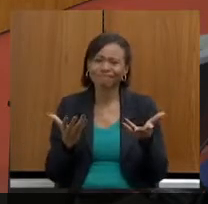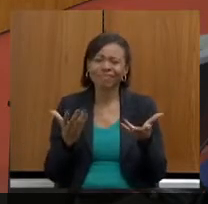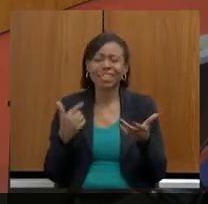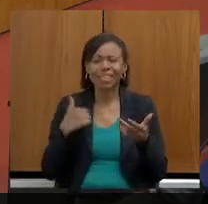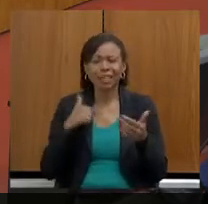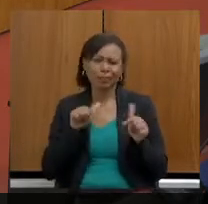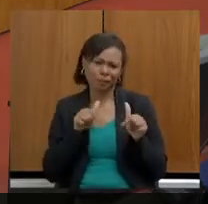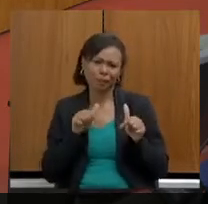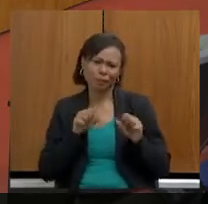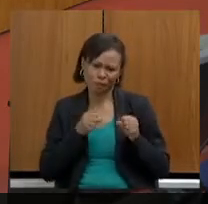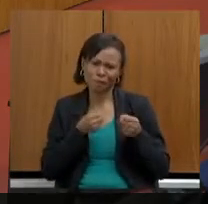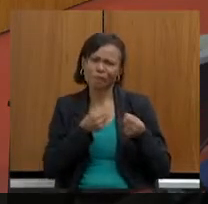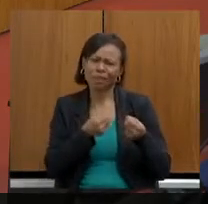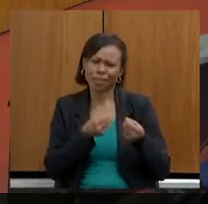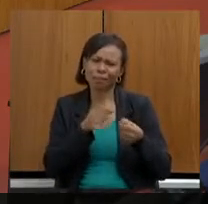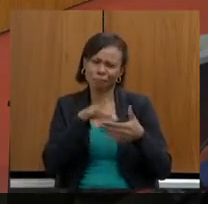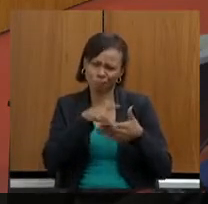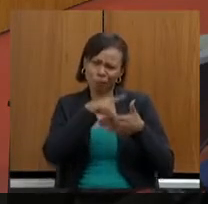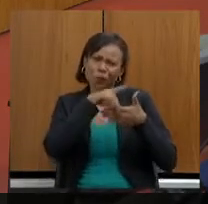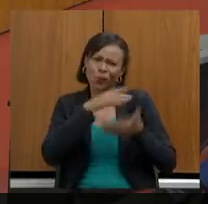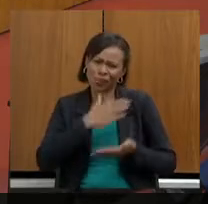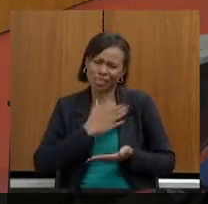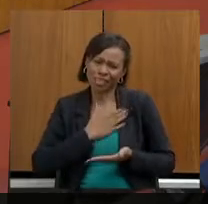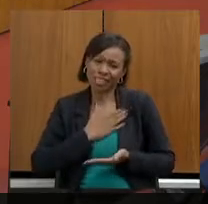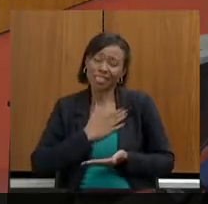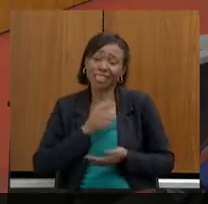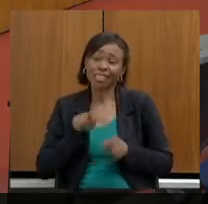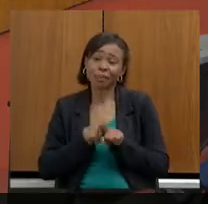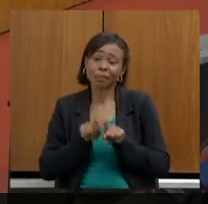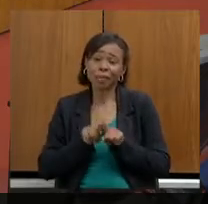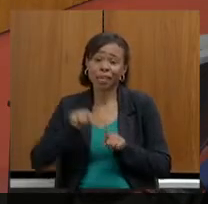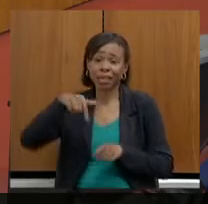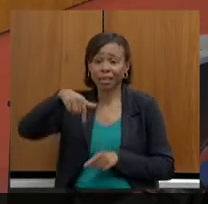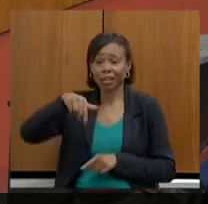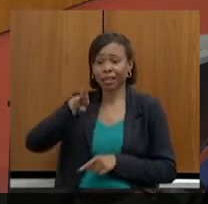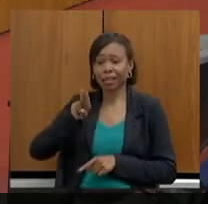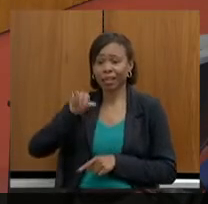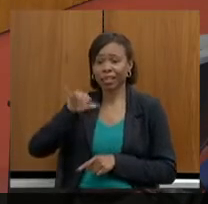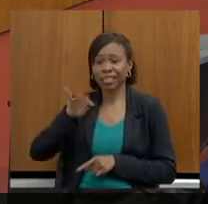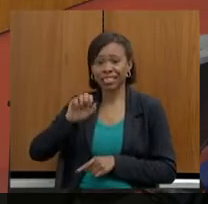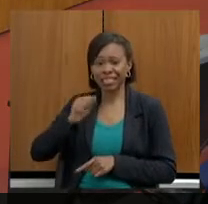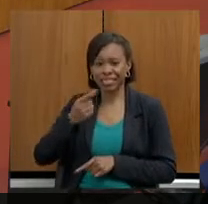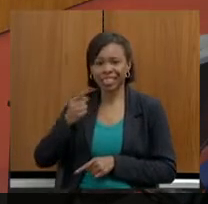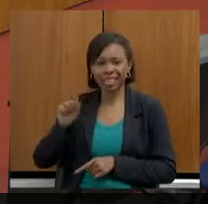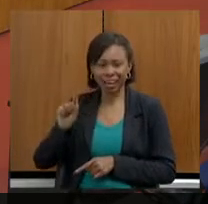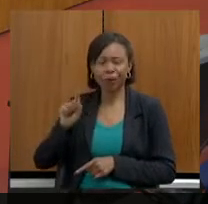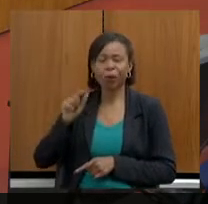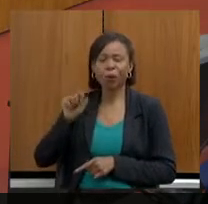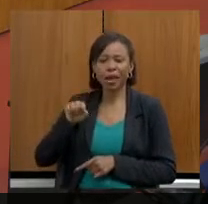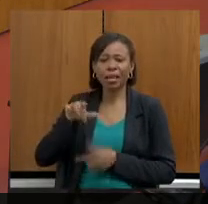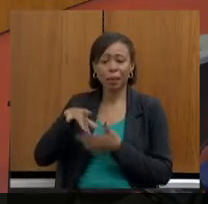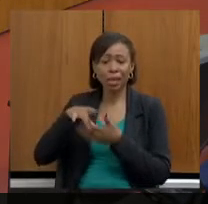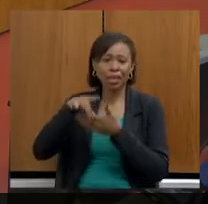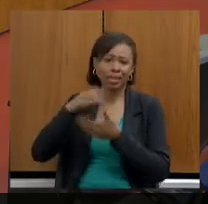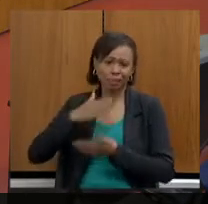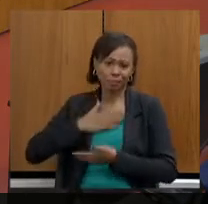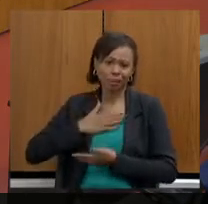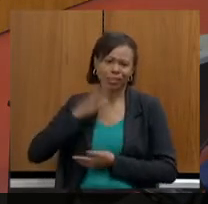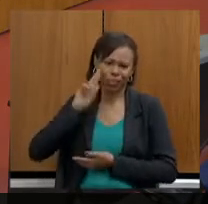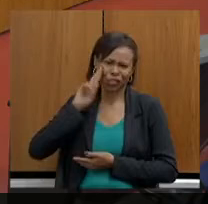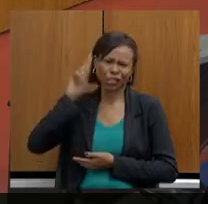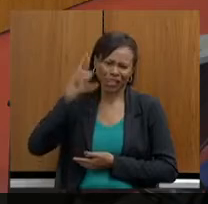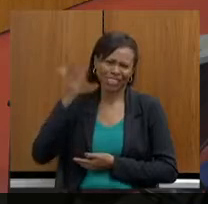fazer ao meu chefe sempre chefe André que então também que já foi meu líder é uma coisa que